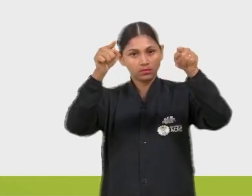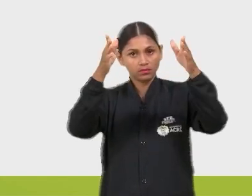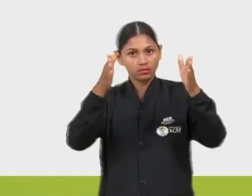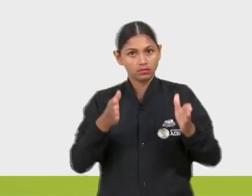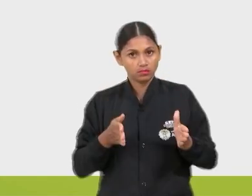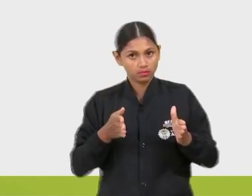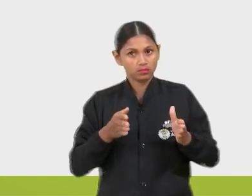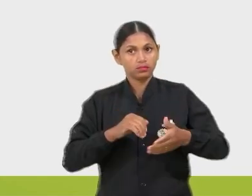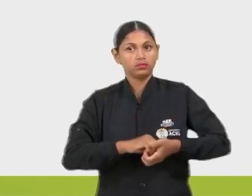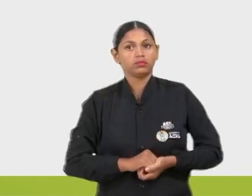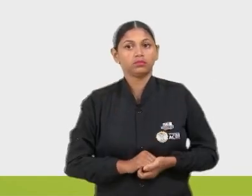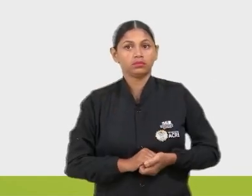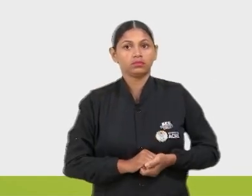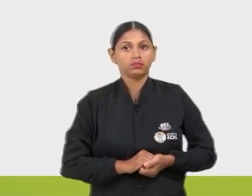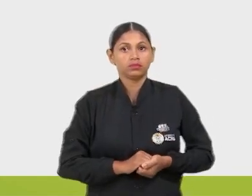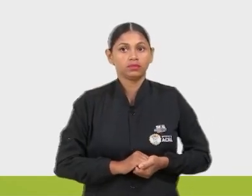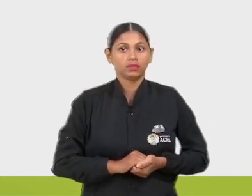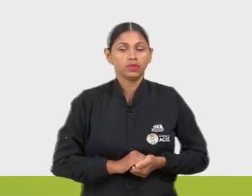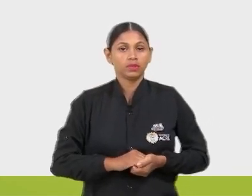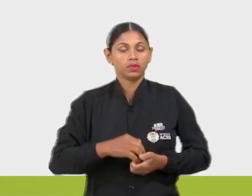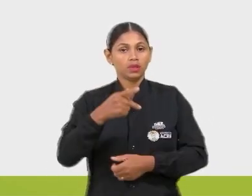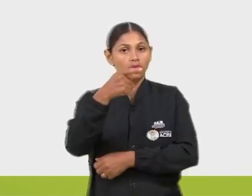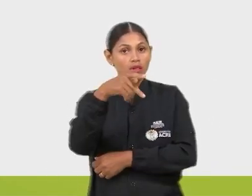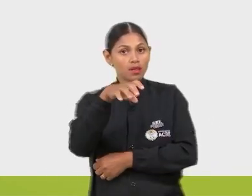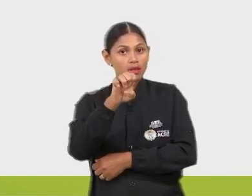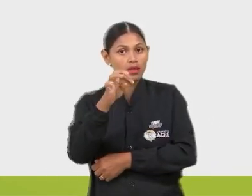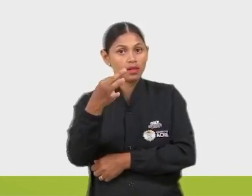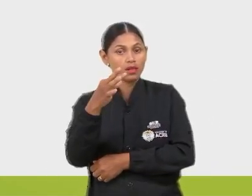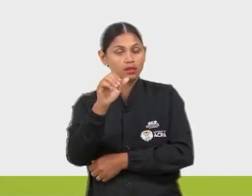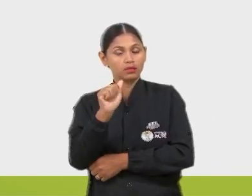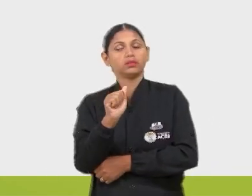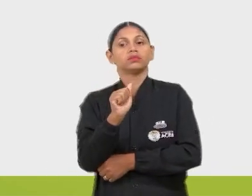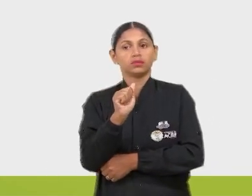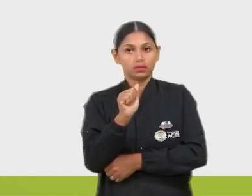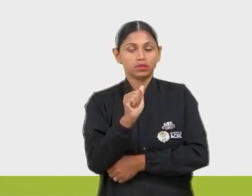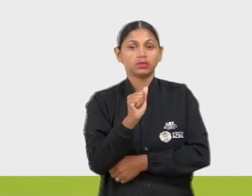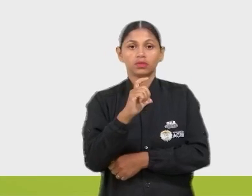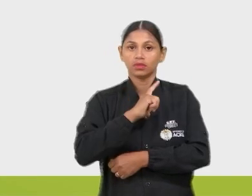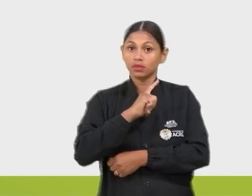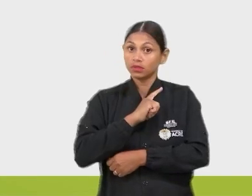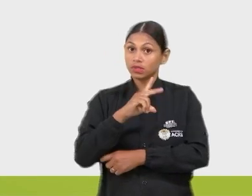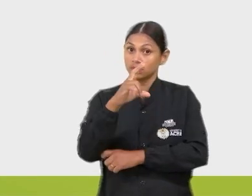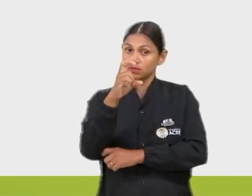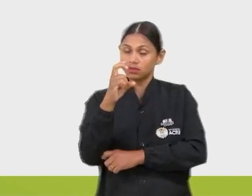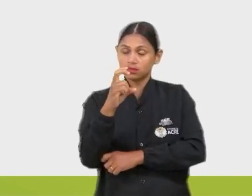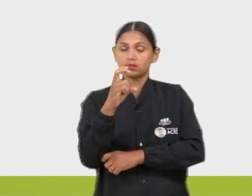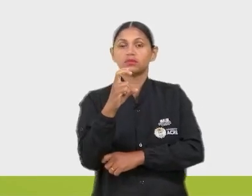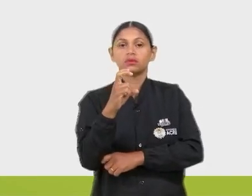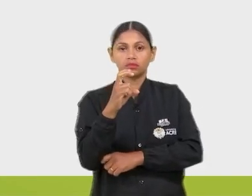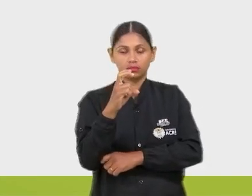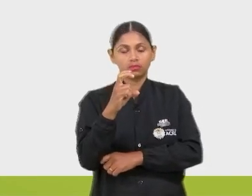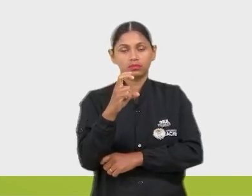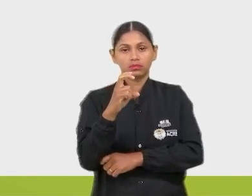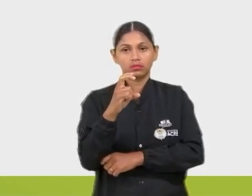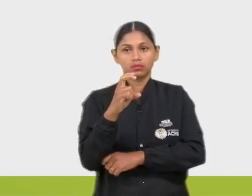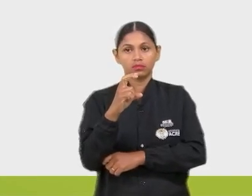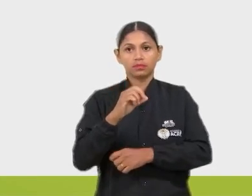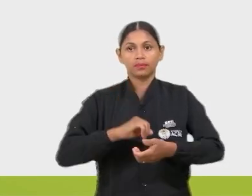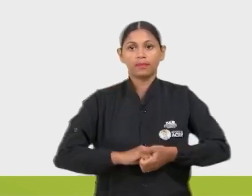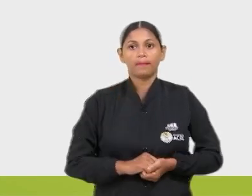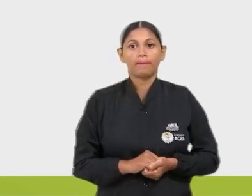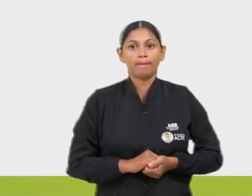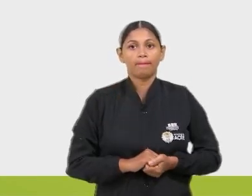Pirâmide pentagonal regular. Penta, né? Você tem 1, 2, 3, 4, 5 vértices na